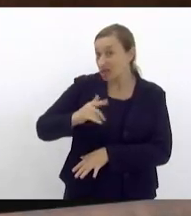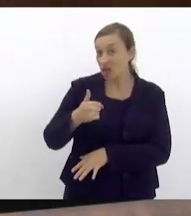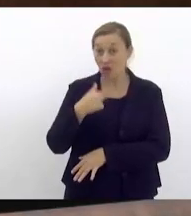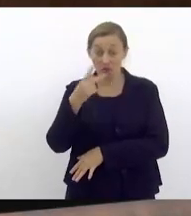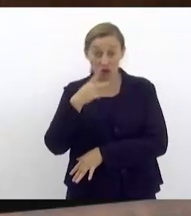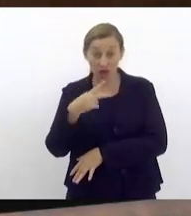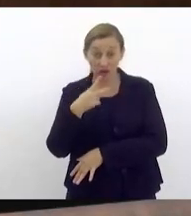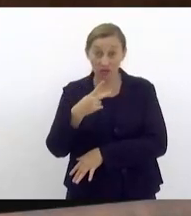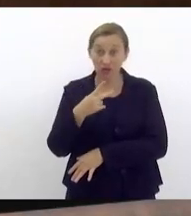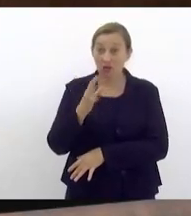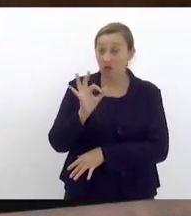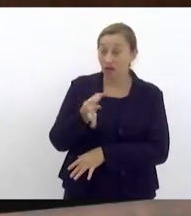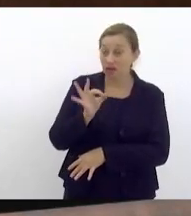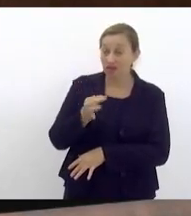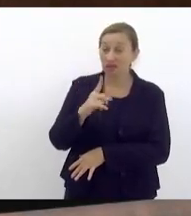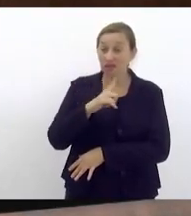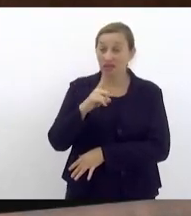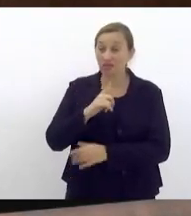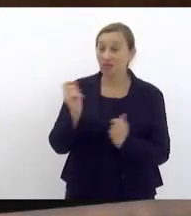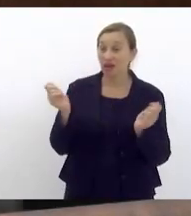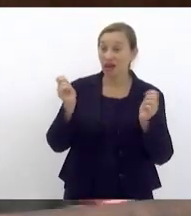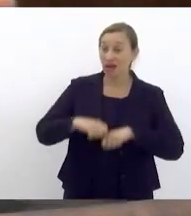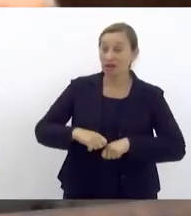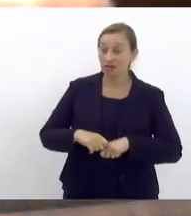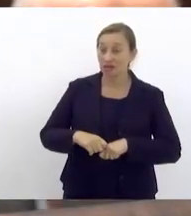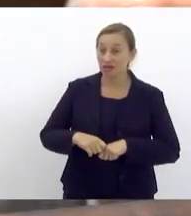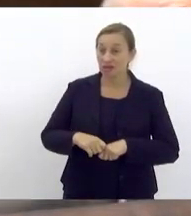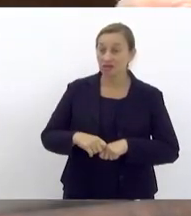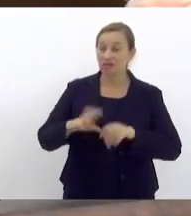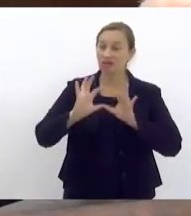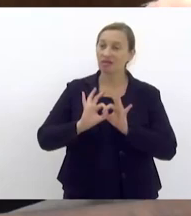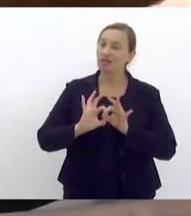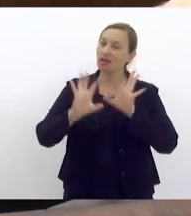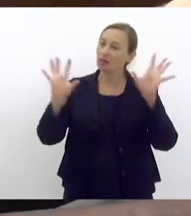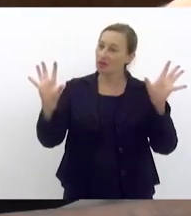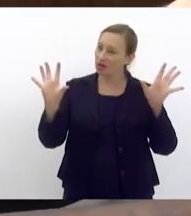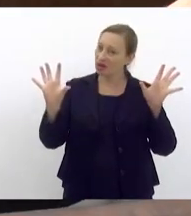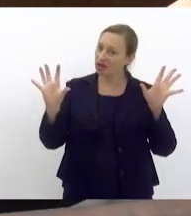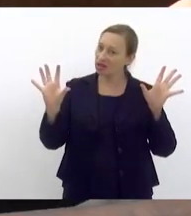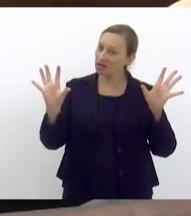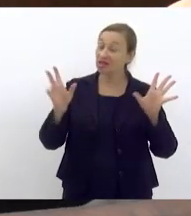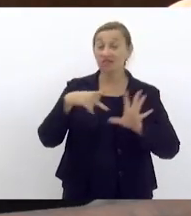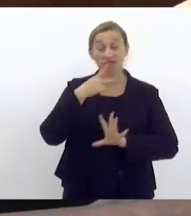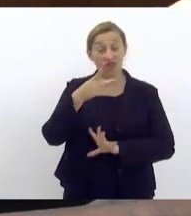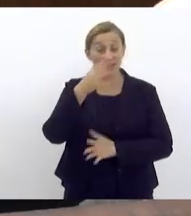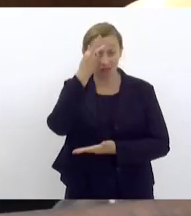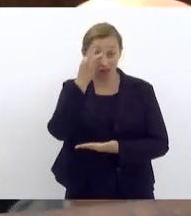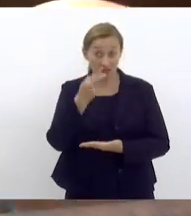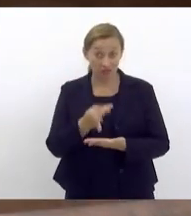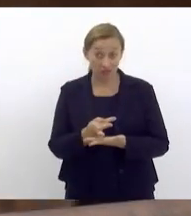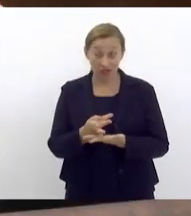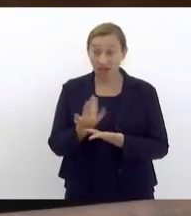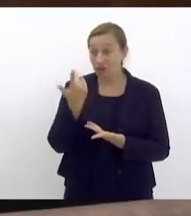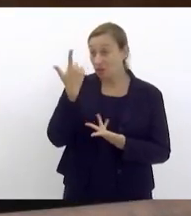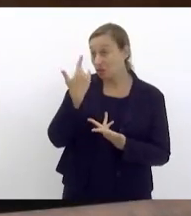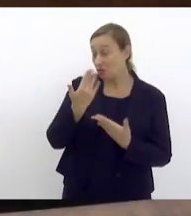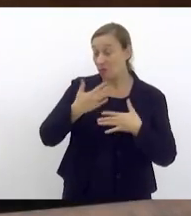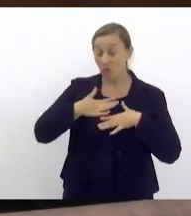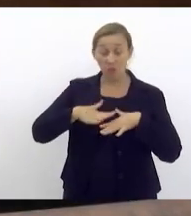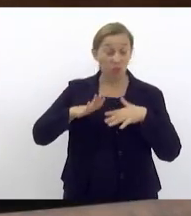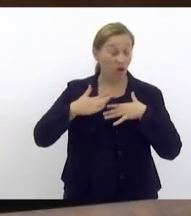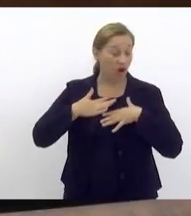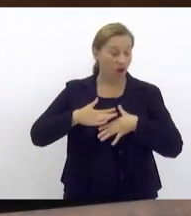o fato de termos a capacidade de exercer a democracia e de falar da nossa fé de maneira tão tranquila aberta